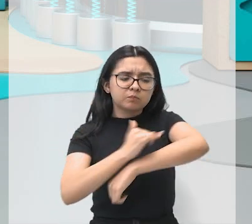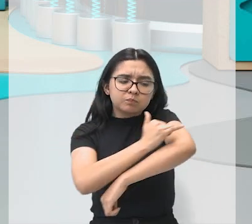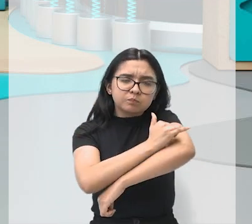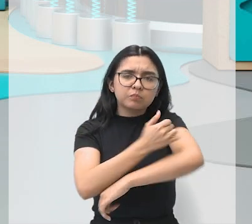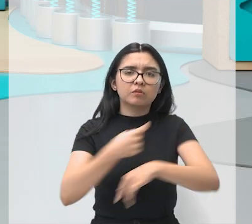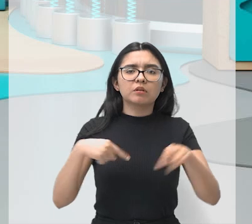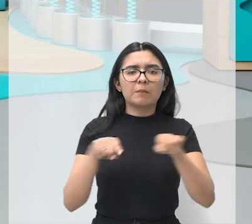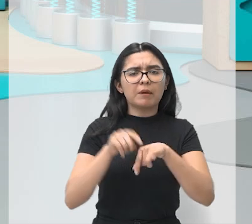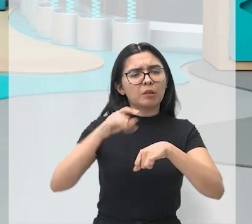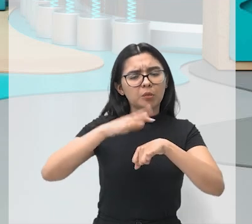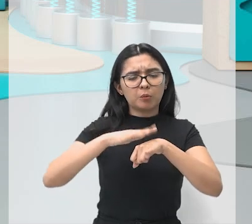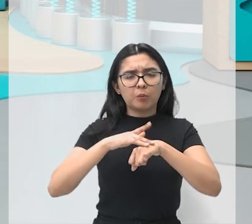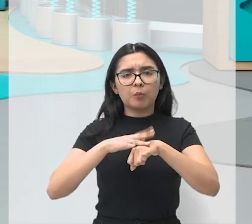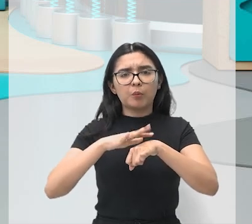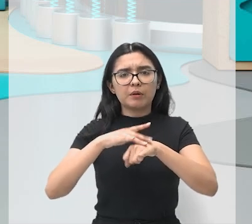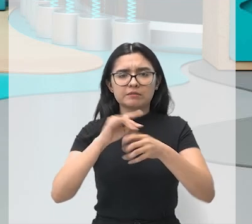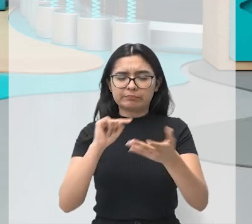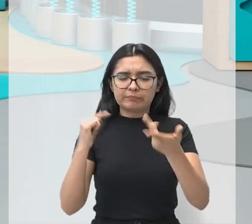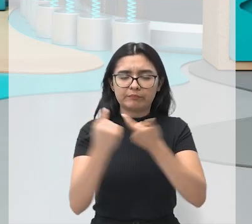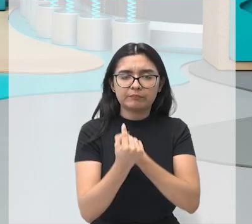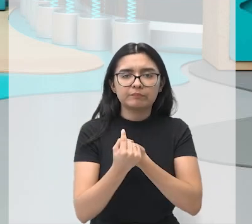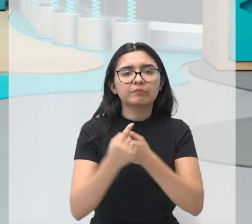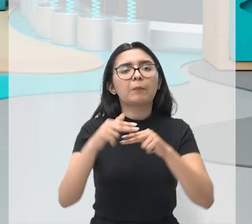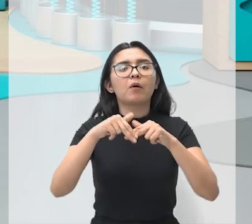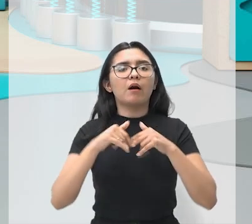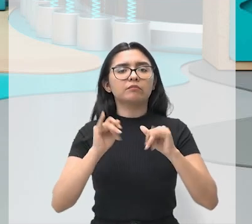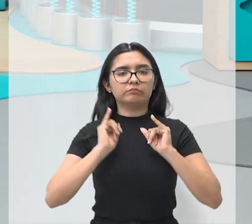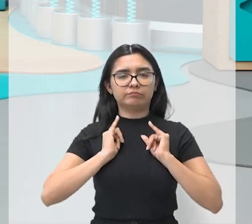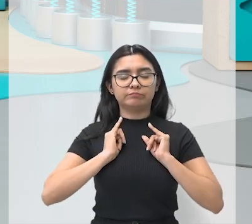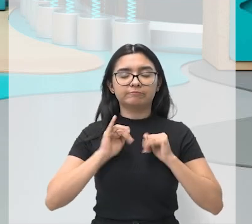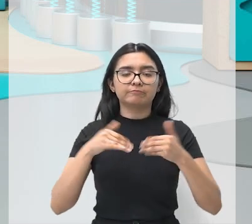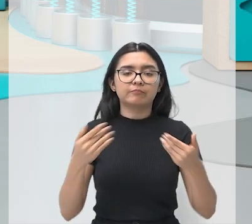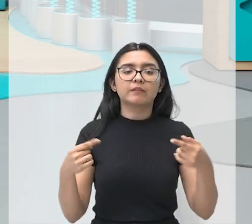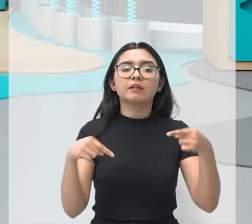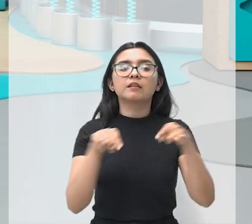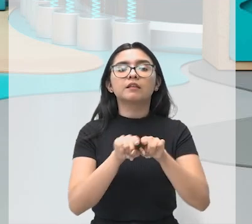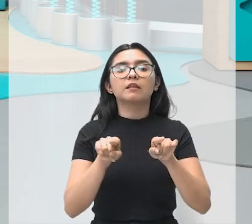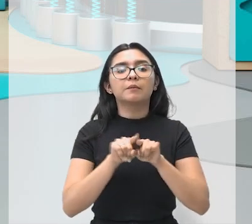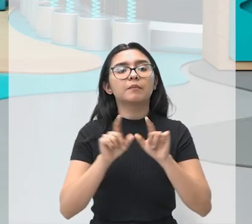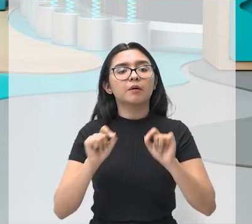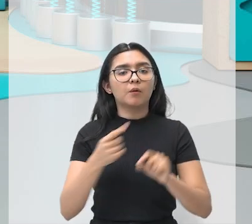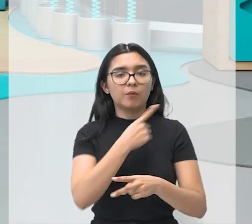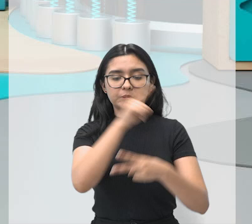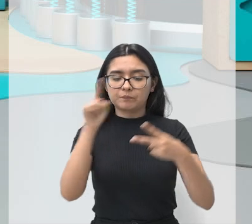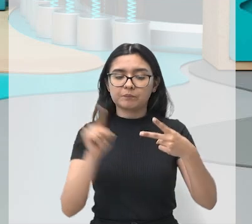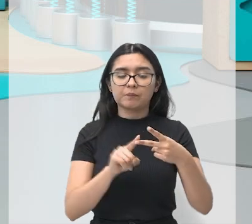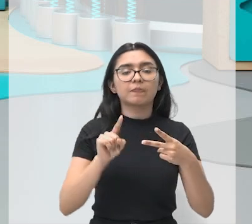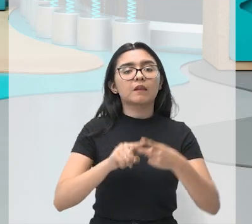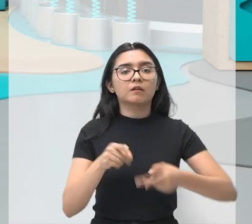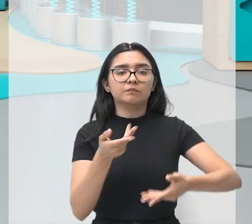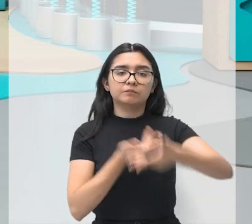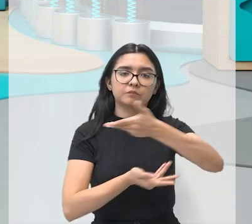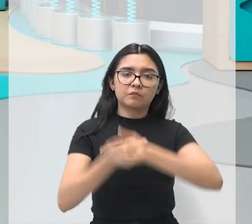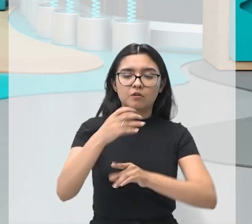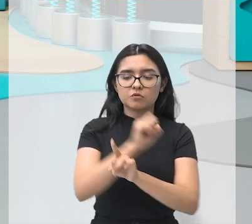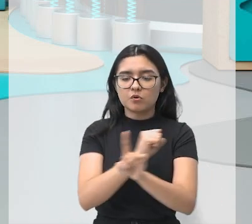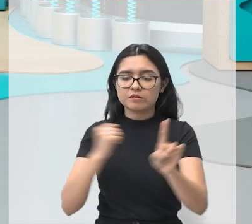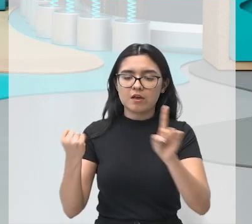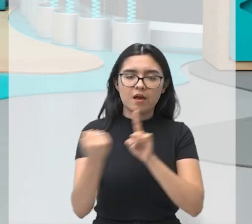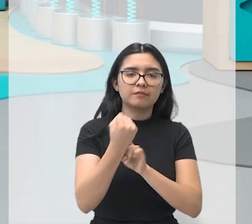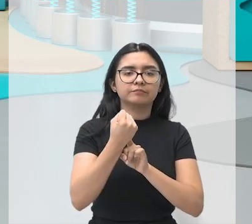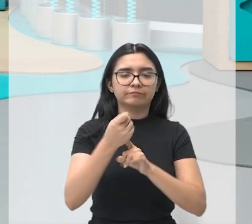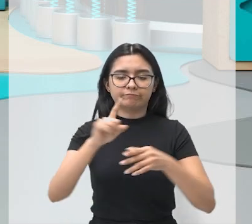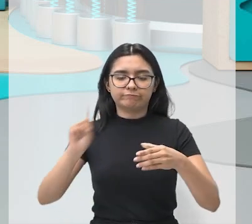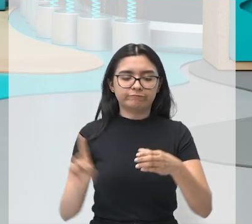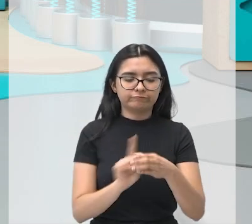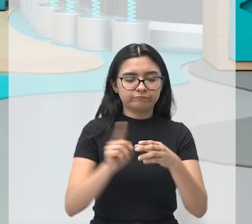obesidade ou as doenças relacionadas ao sedentarismo. Outro aspecto é a interação social. O mini-atletismo,